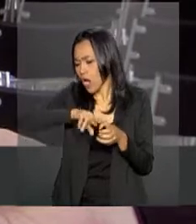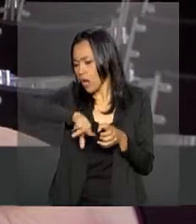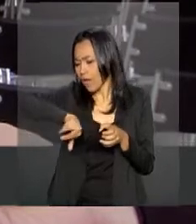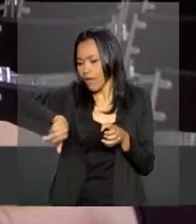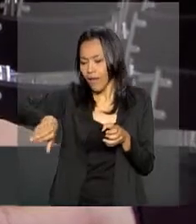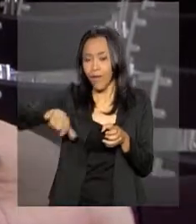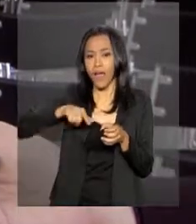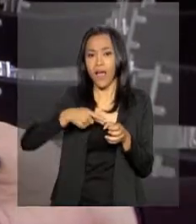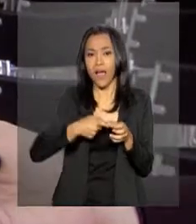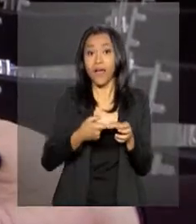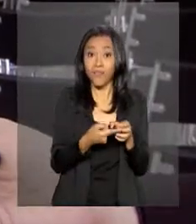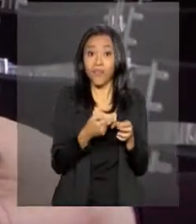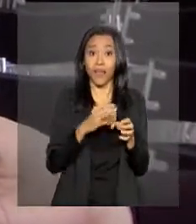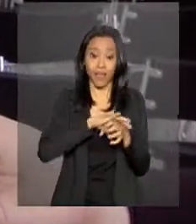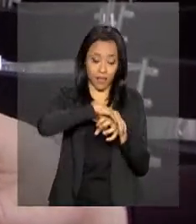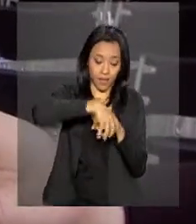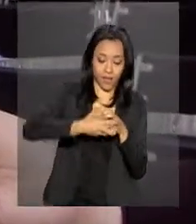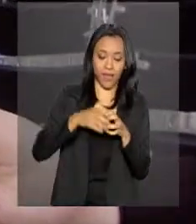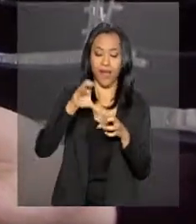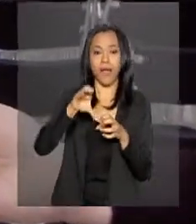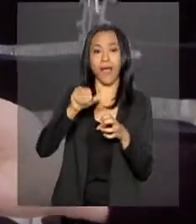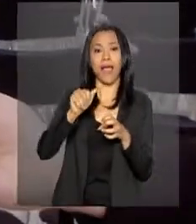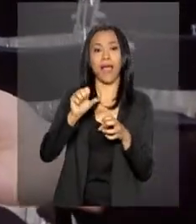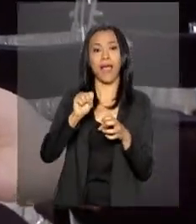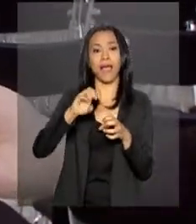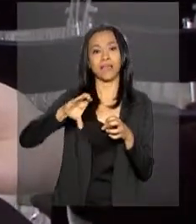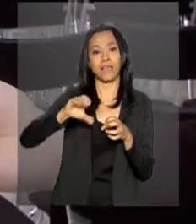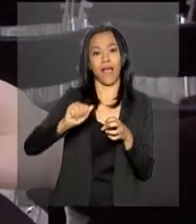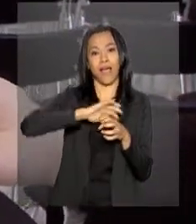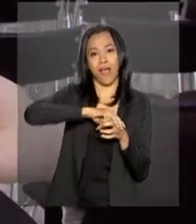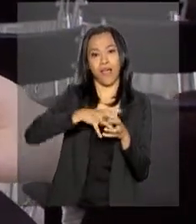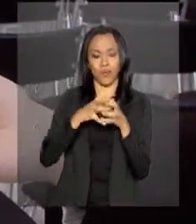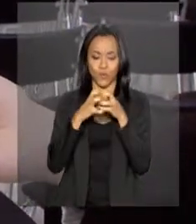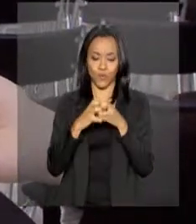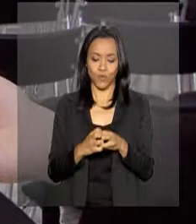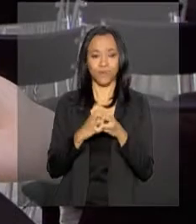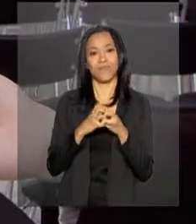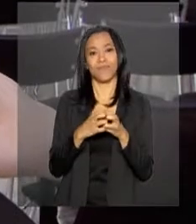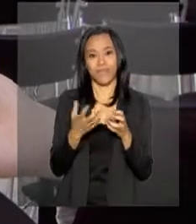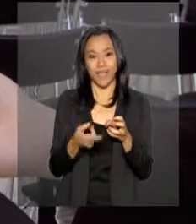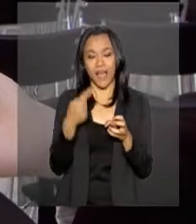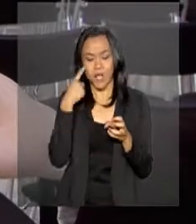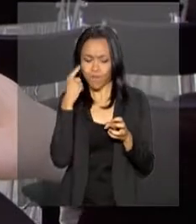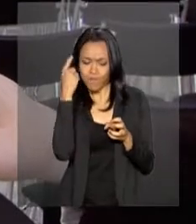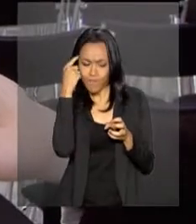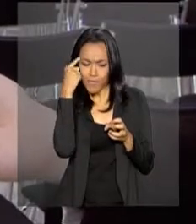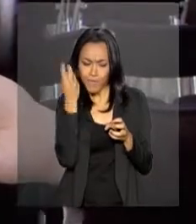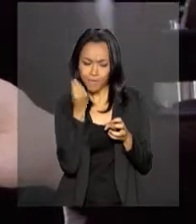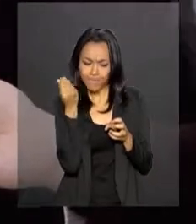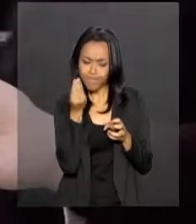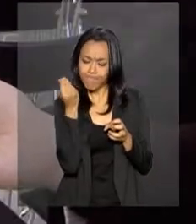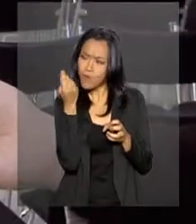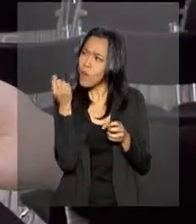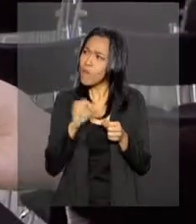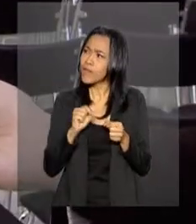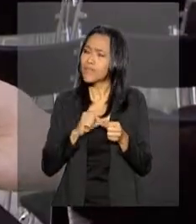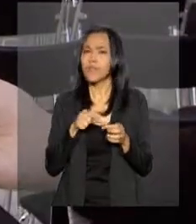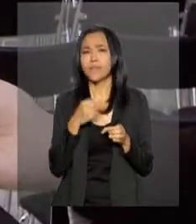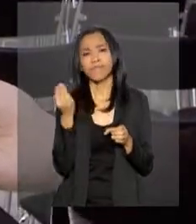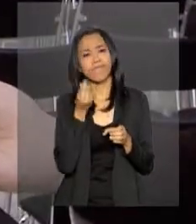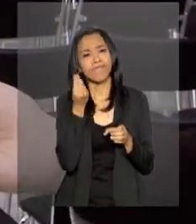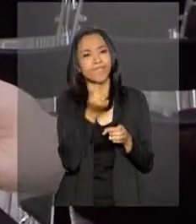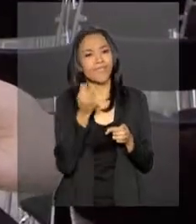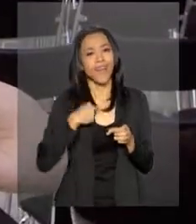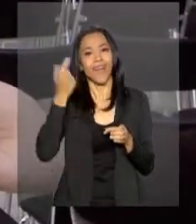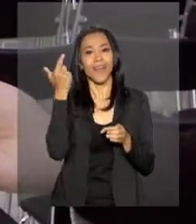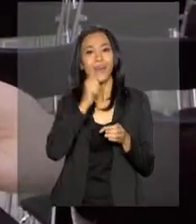gerando esse resíduo que é a casca. E aí, a partir da casca, eu fiquei muito instigada para descobrir o que se podia fazer com ela. Eu